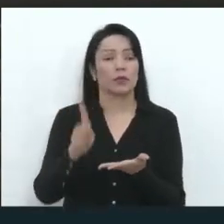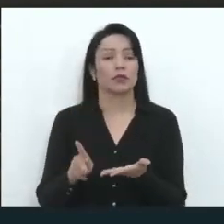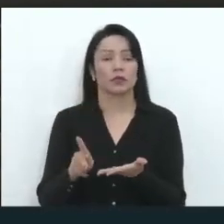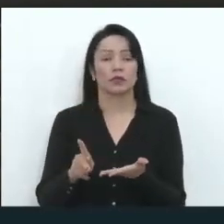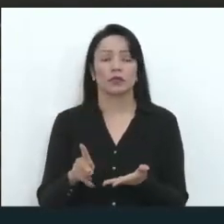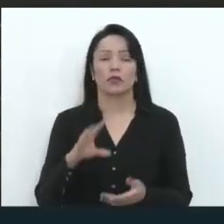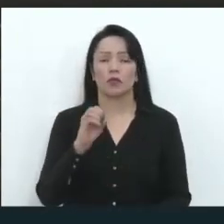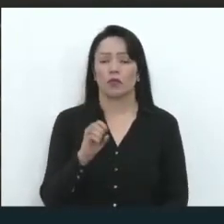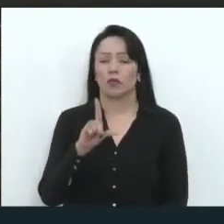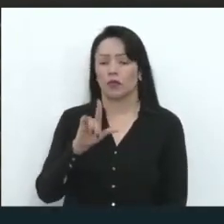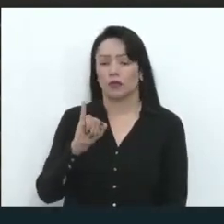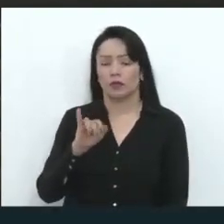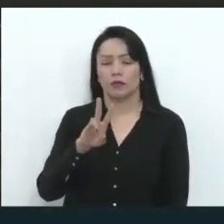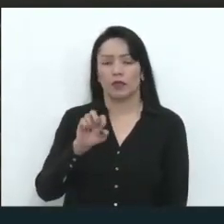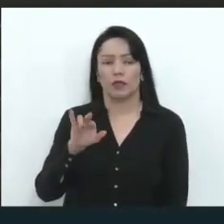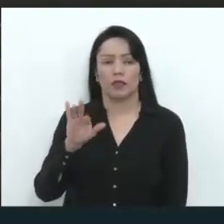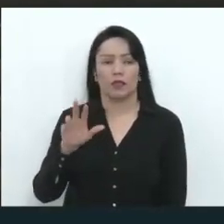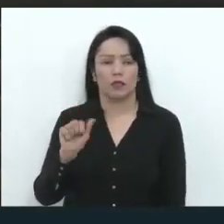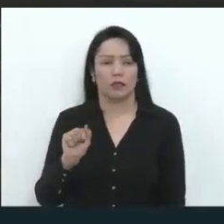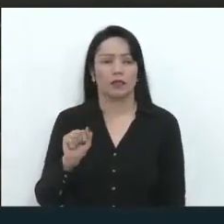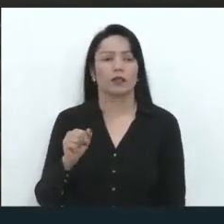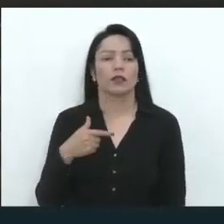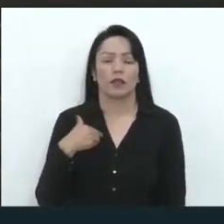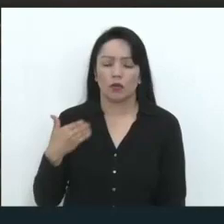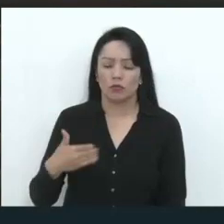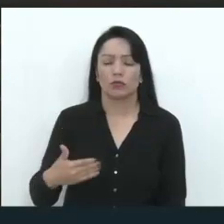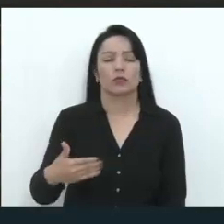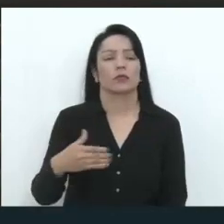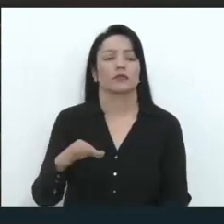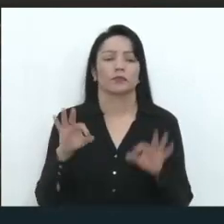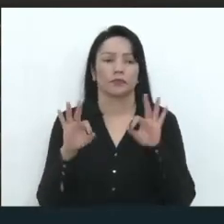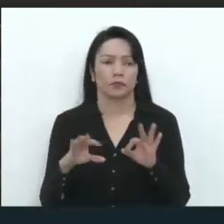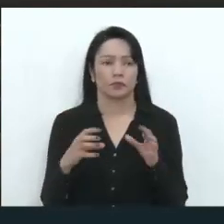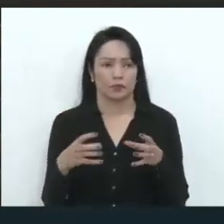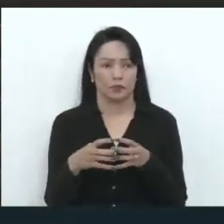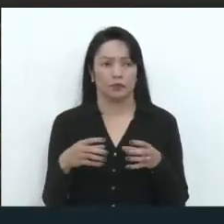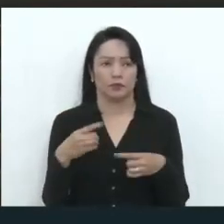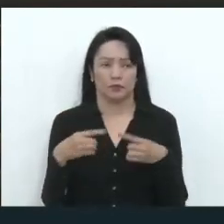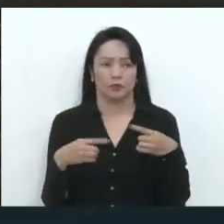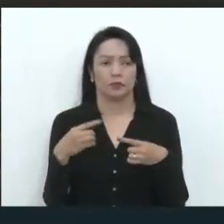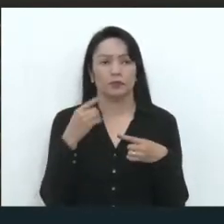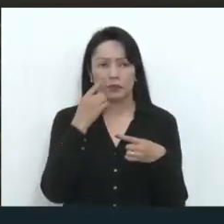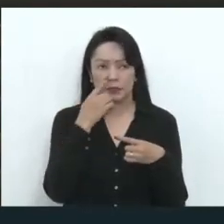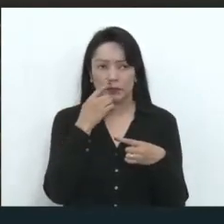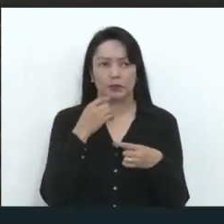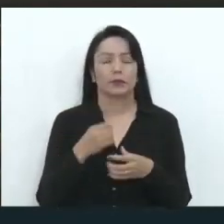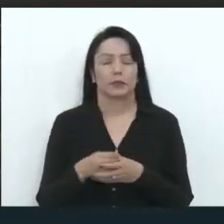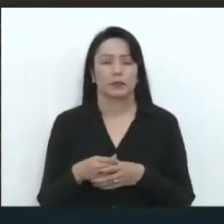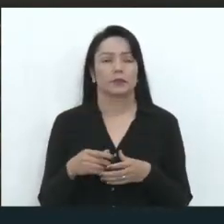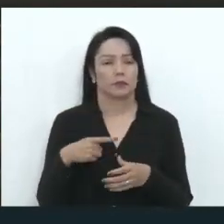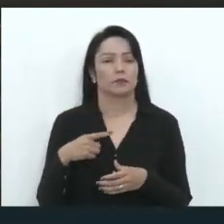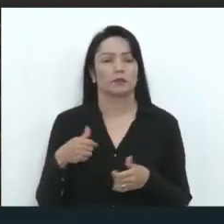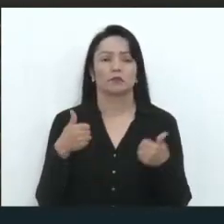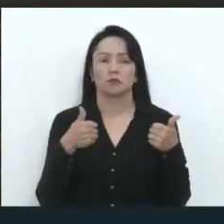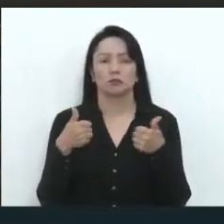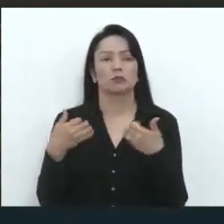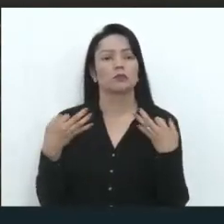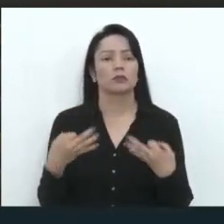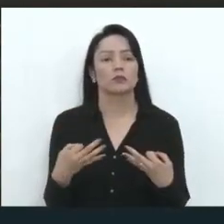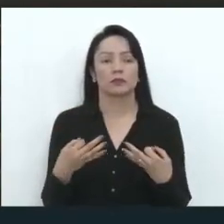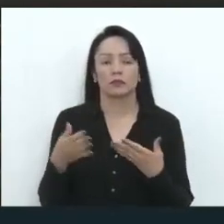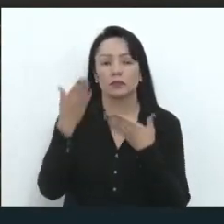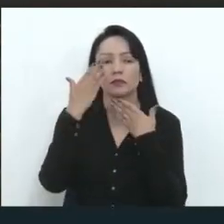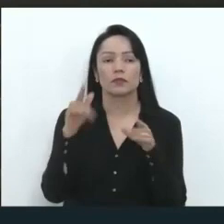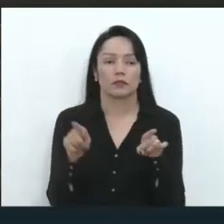Oliveira, que conduz com maestria um grupo político nessa cidade com muita categoria. Agradecer